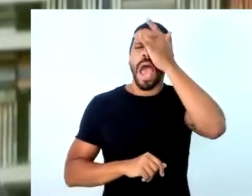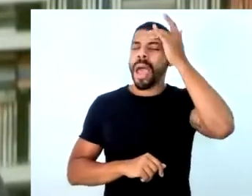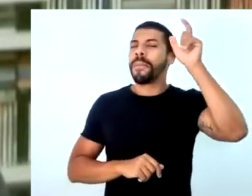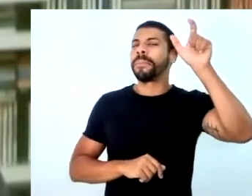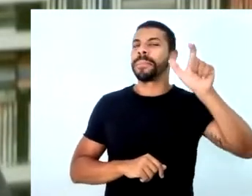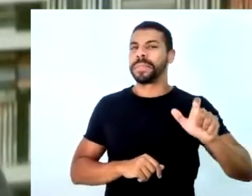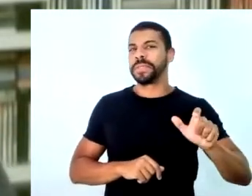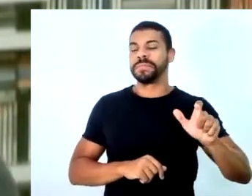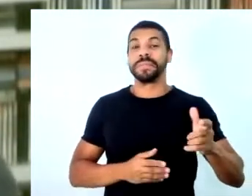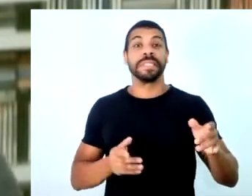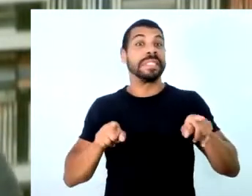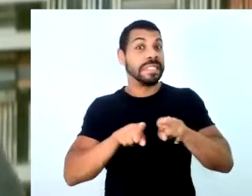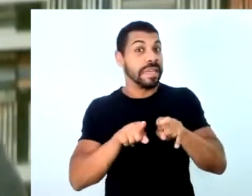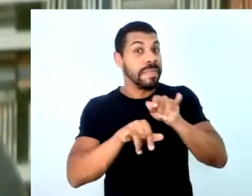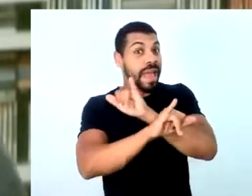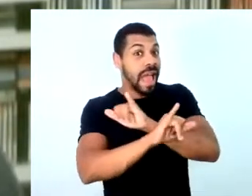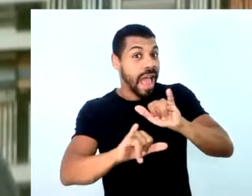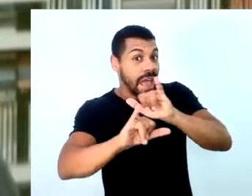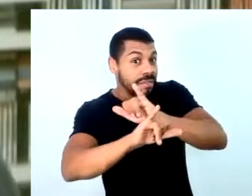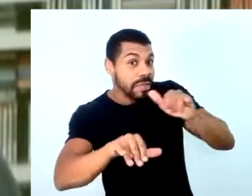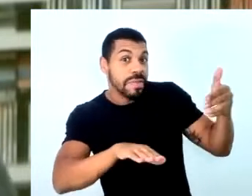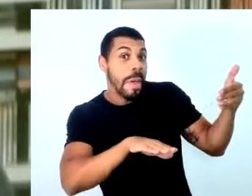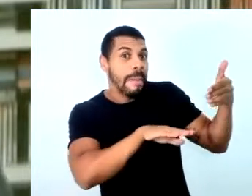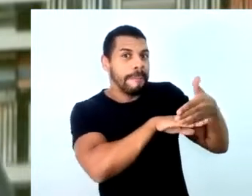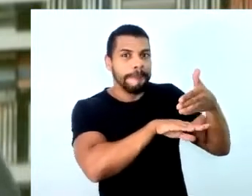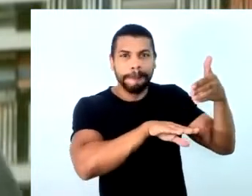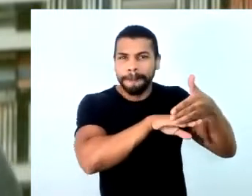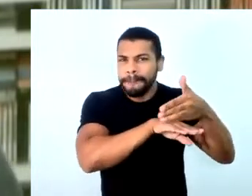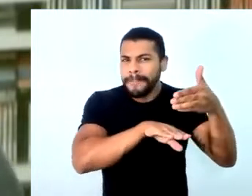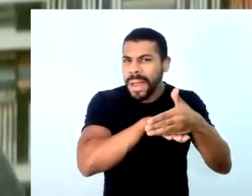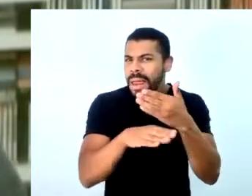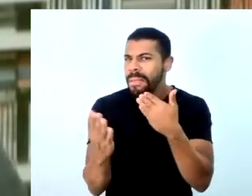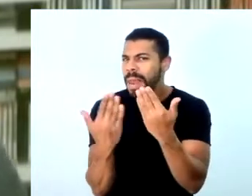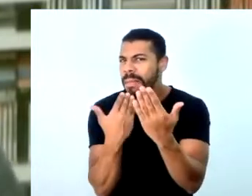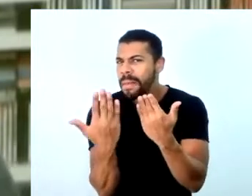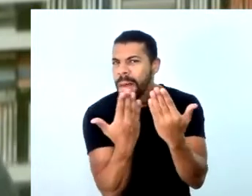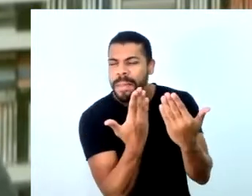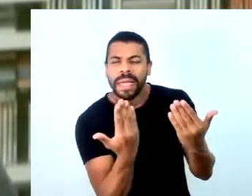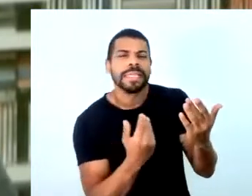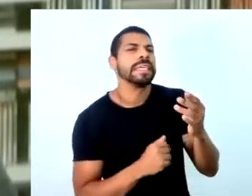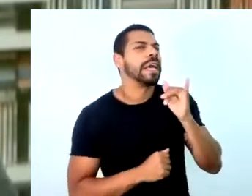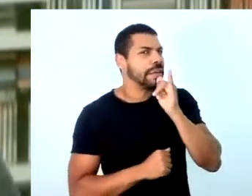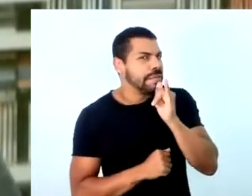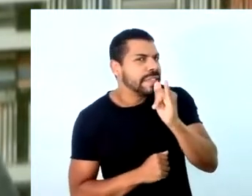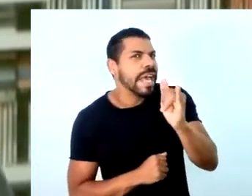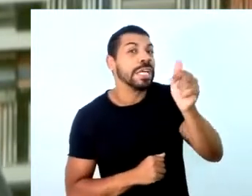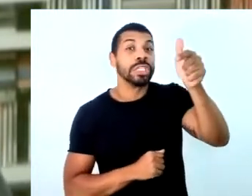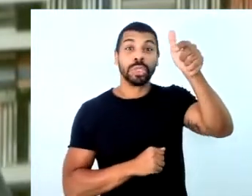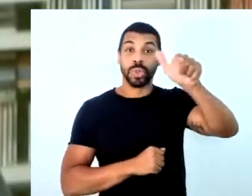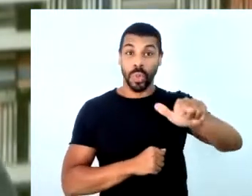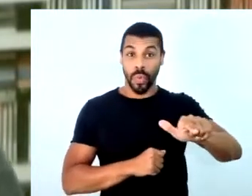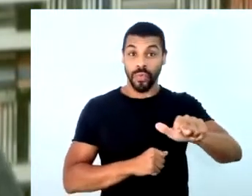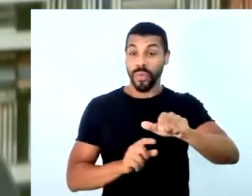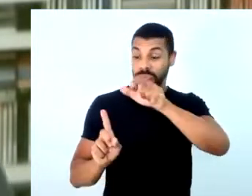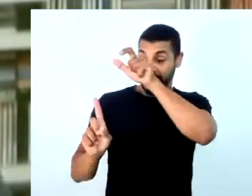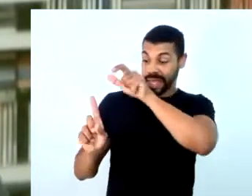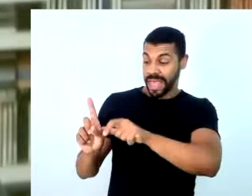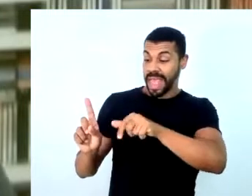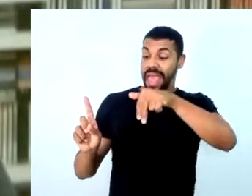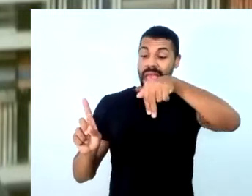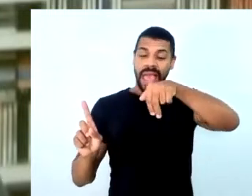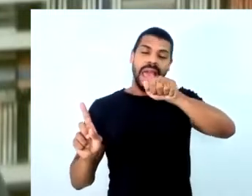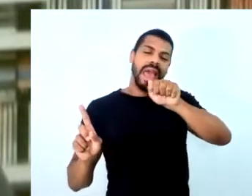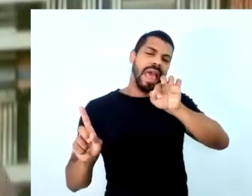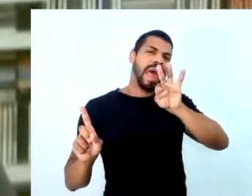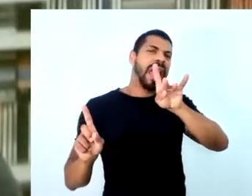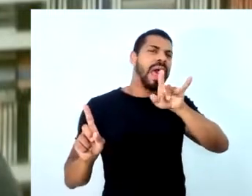ela. Mas, aliás, antes de passar a palavra para ela, vou deixar aqui um recado que acho que quem participa desses encontros já sabe, mas não custa repetir. A